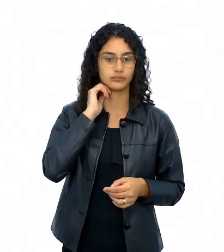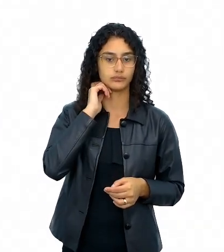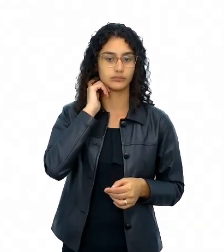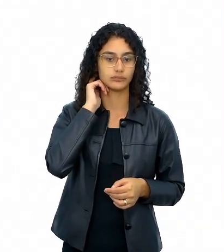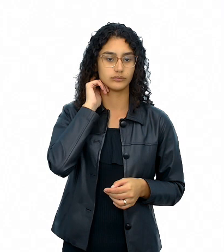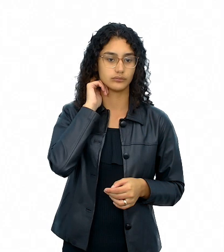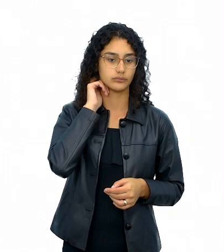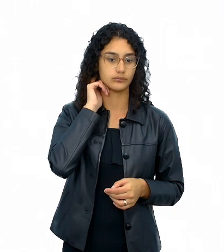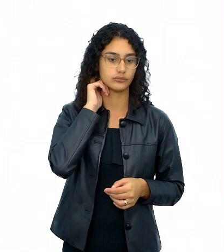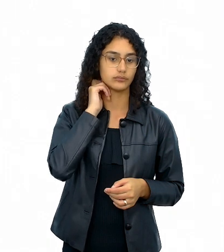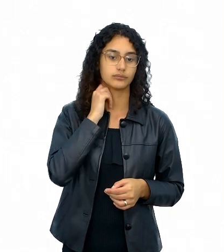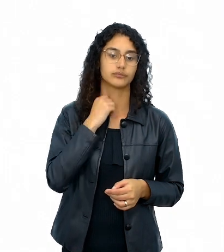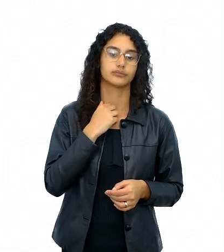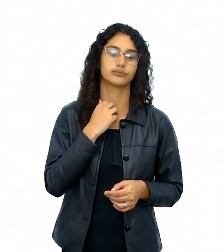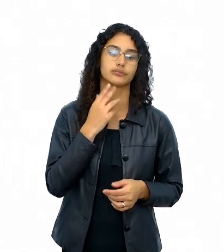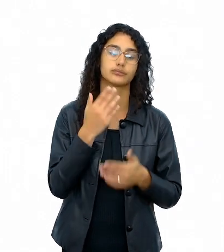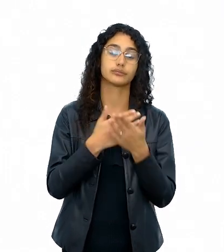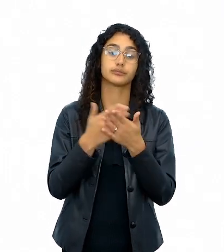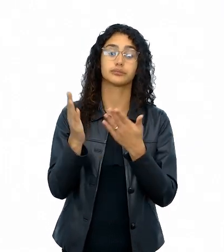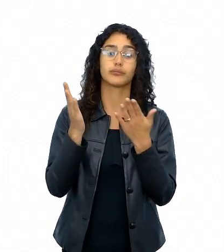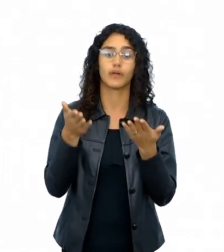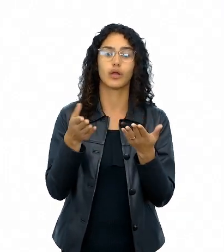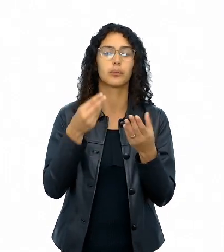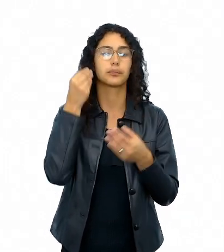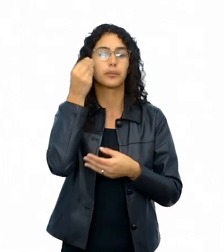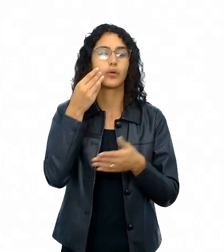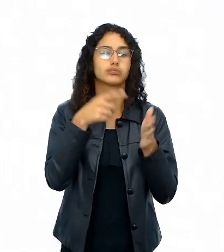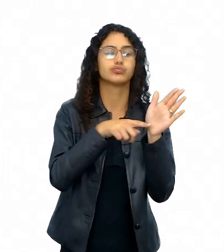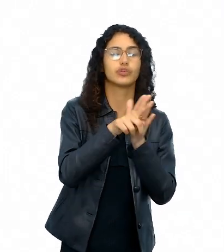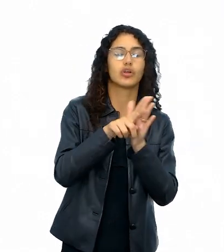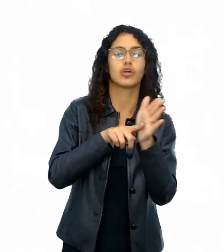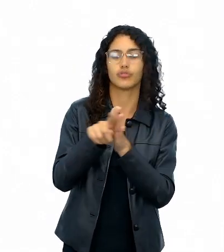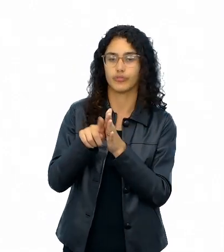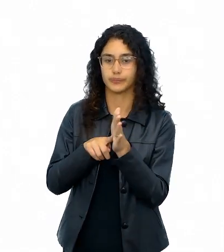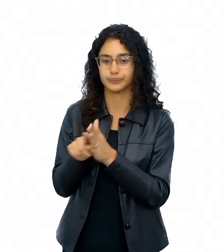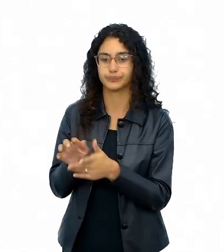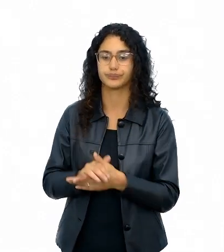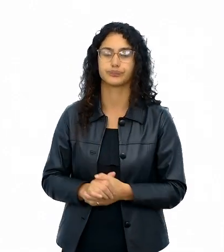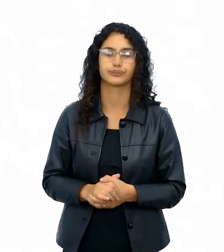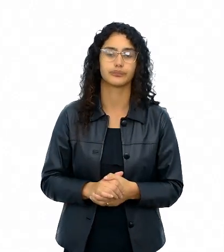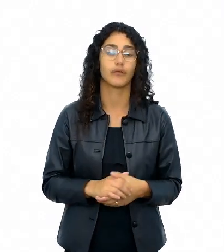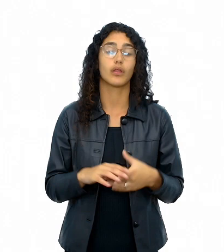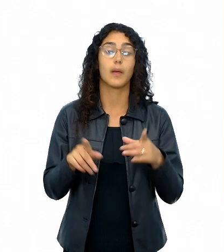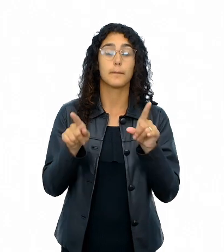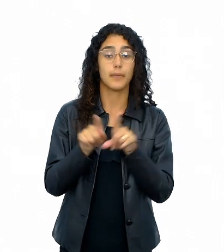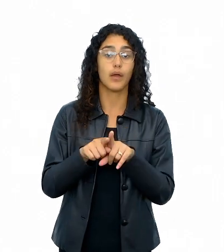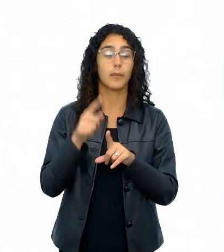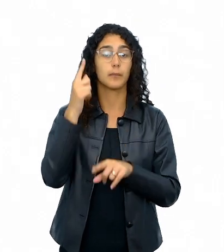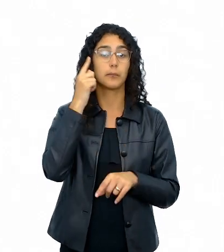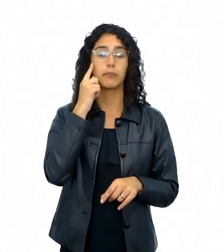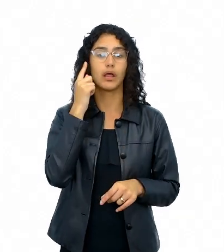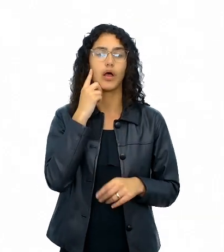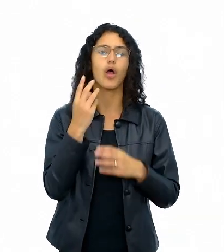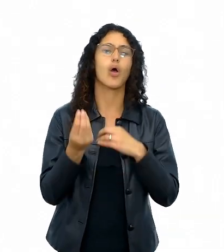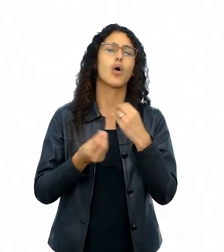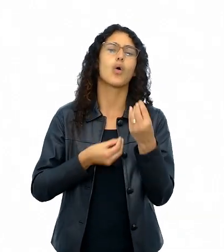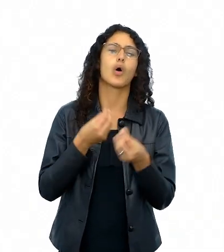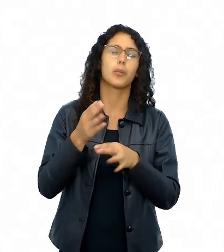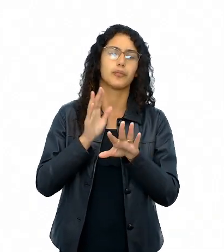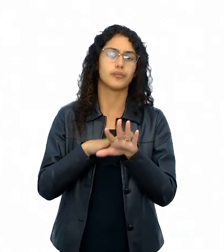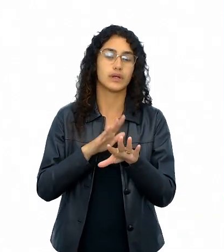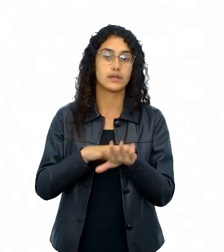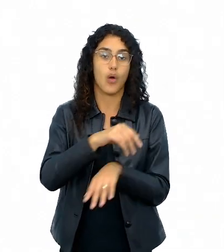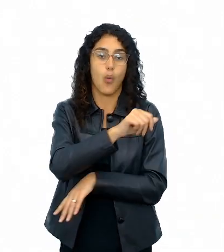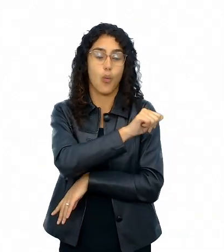Bom, e aí a gente entra agora na parte de uma experimentação investigativa. Também pensando, né, como deixar